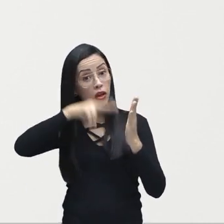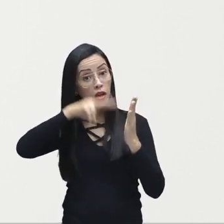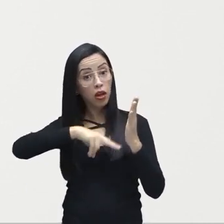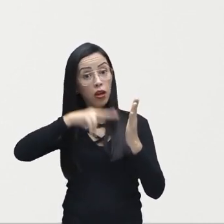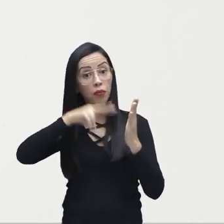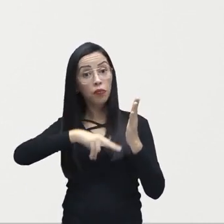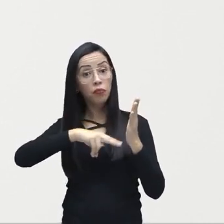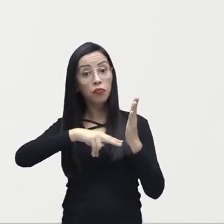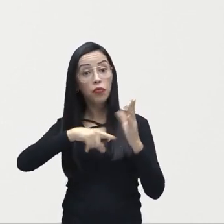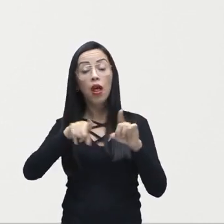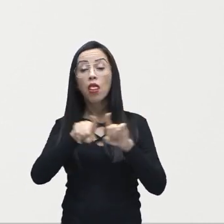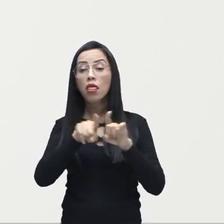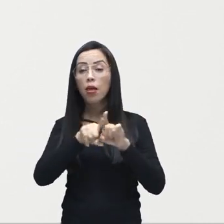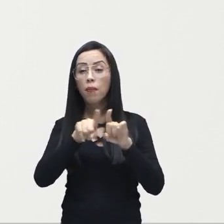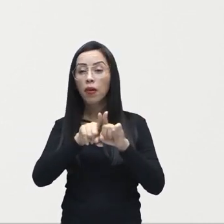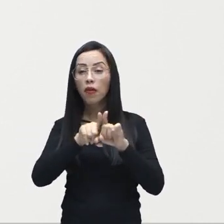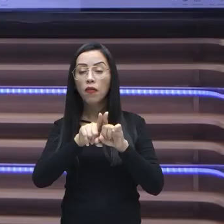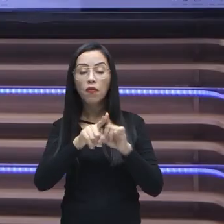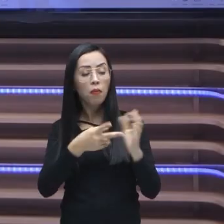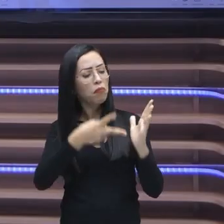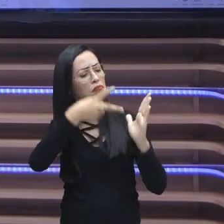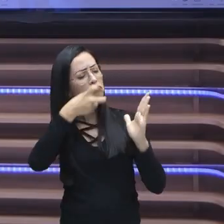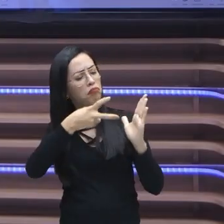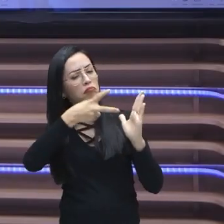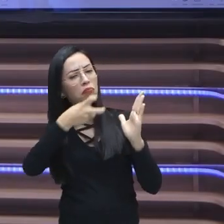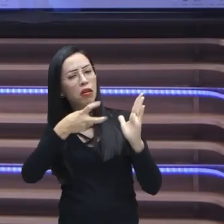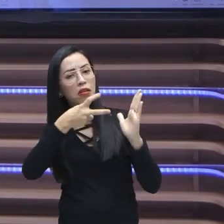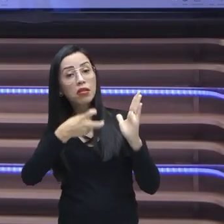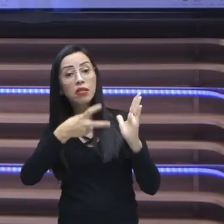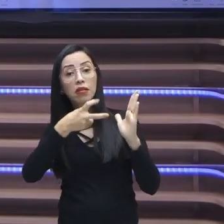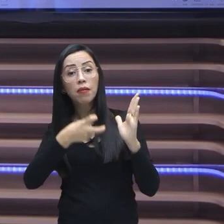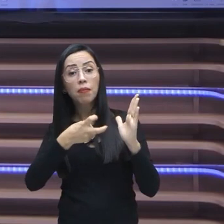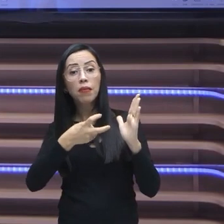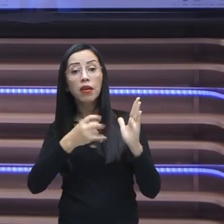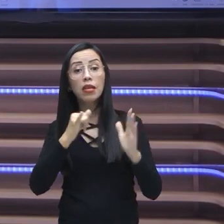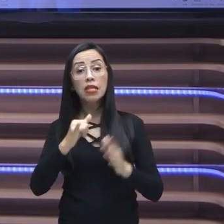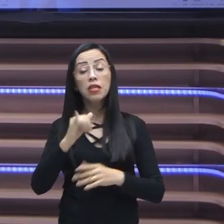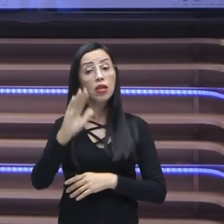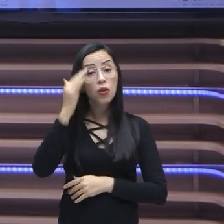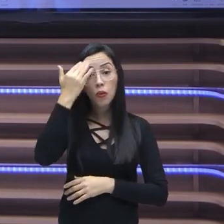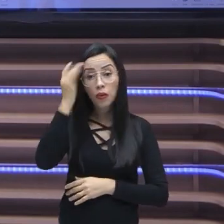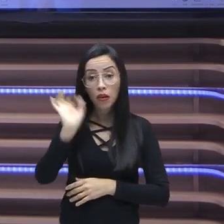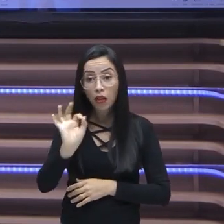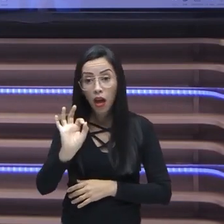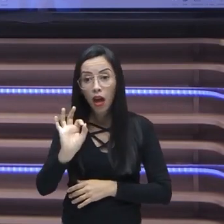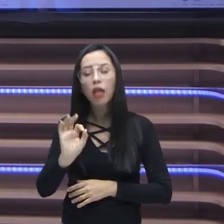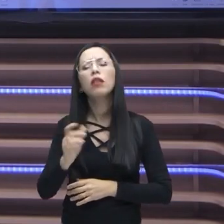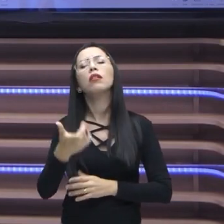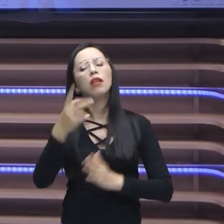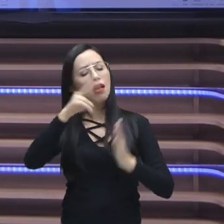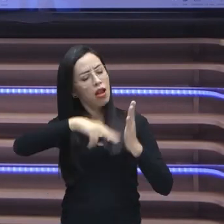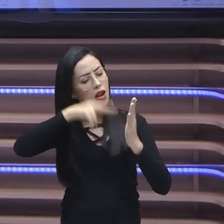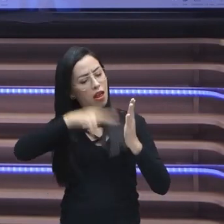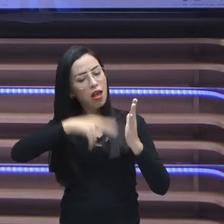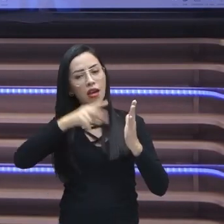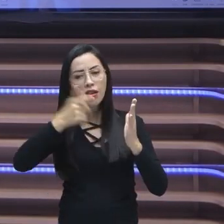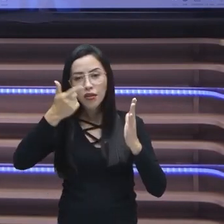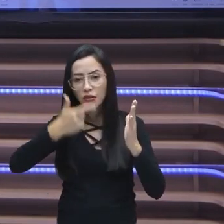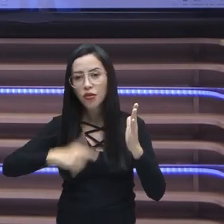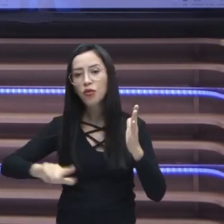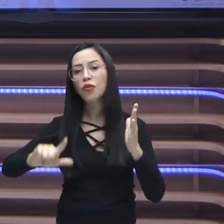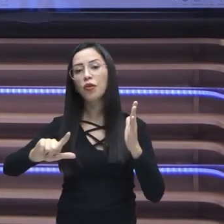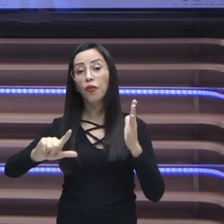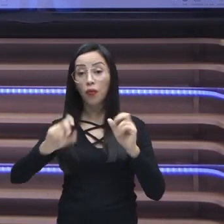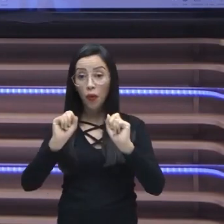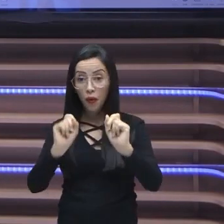vamos analisar, se possível, ler novamente, se não entender, e aí marcar as partes.